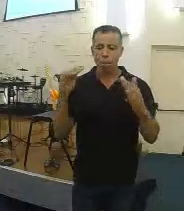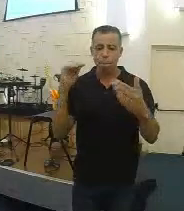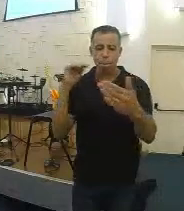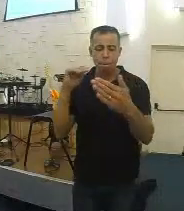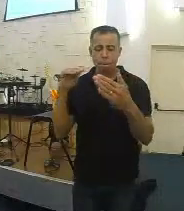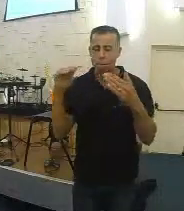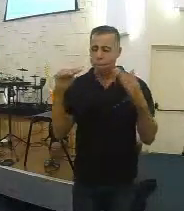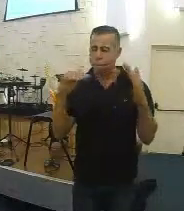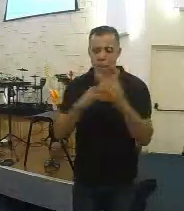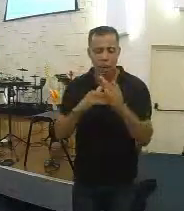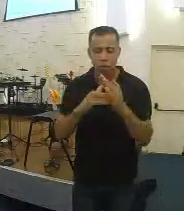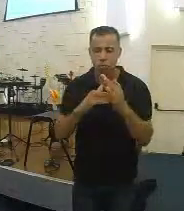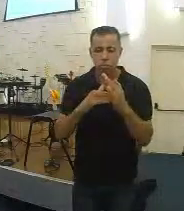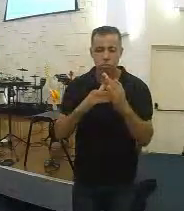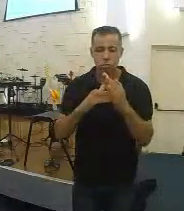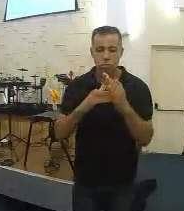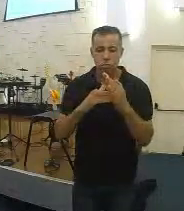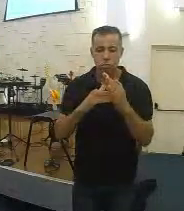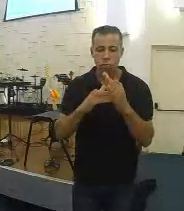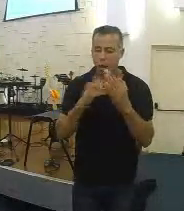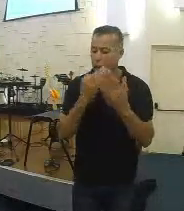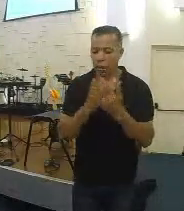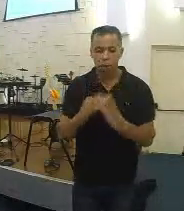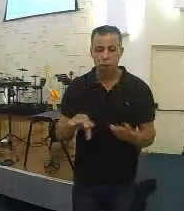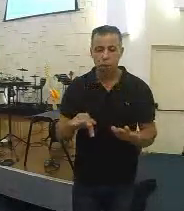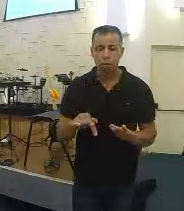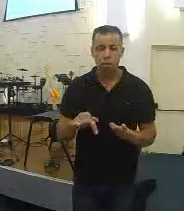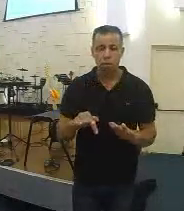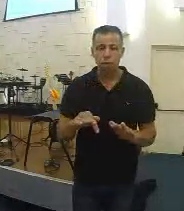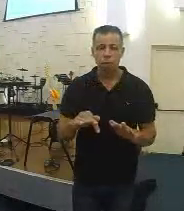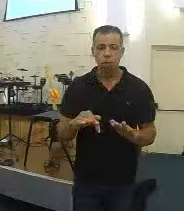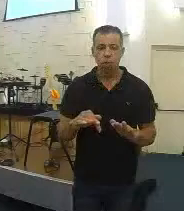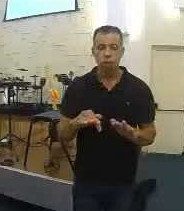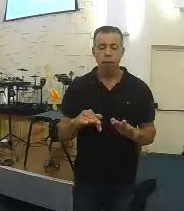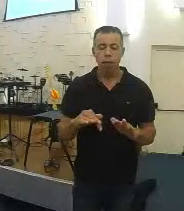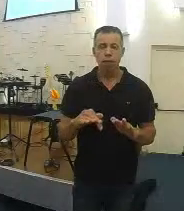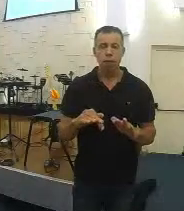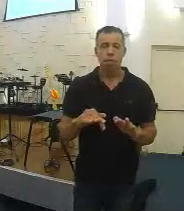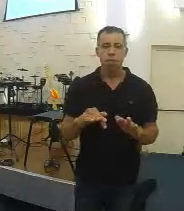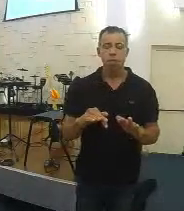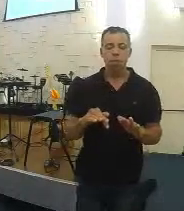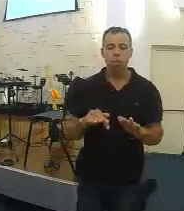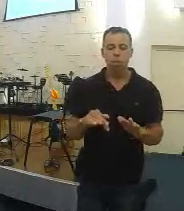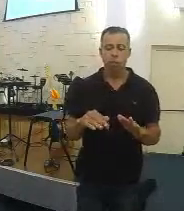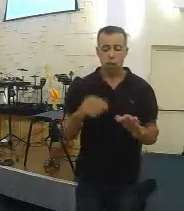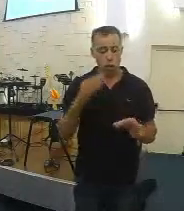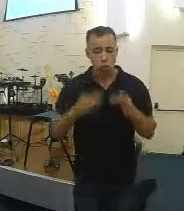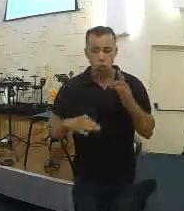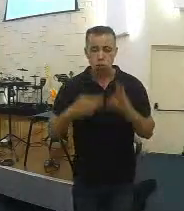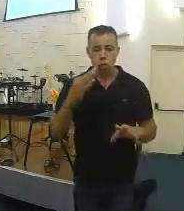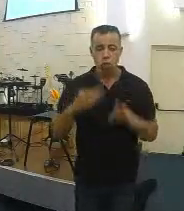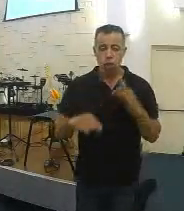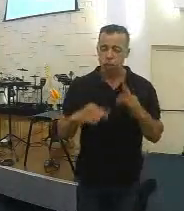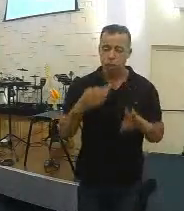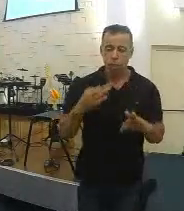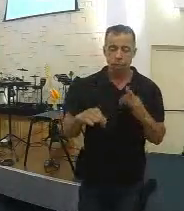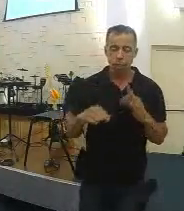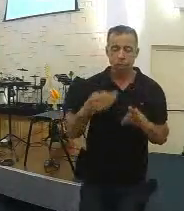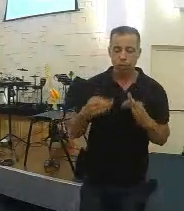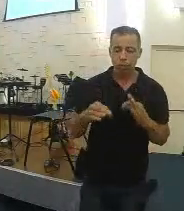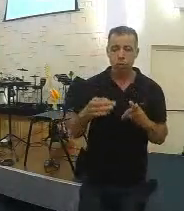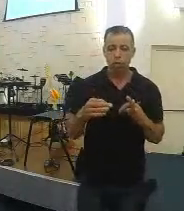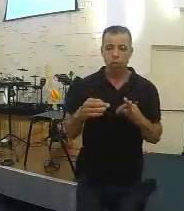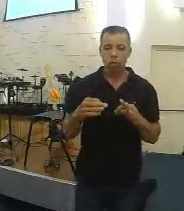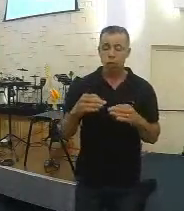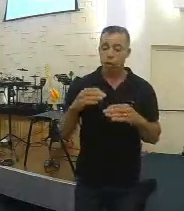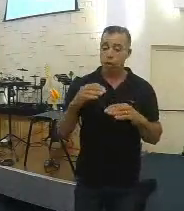dizer: vejam um retrato do que acontecia quando havia uma lacuna entre um juiz e outro. Ao que tudo indica, depois